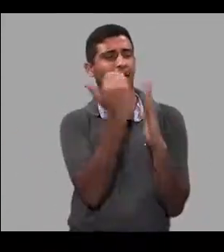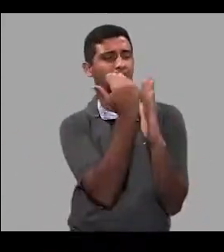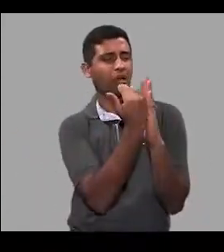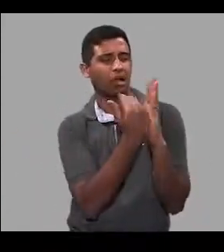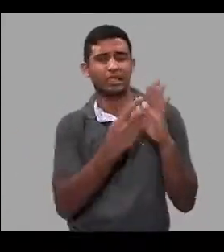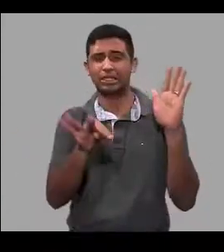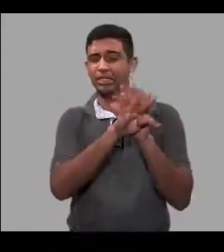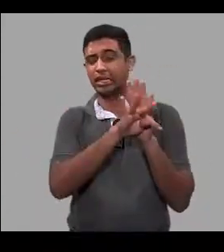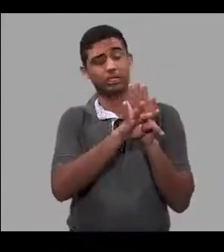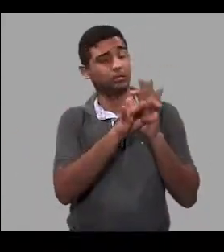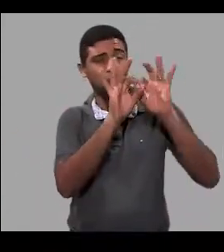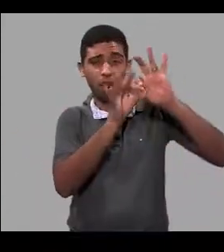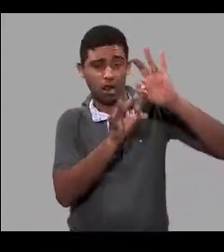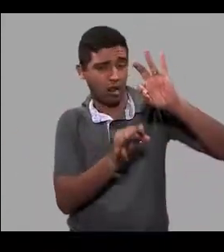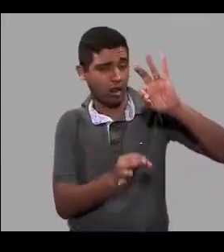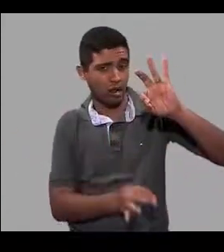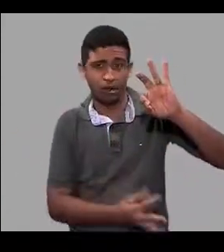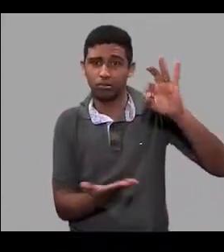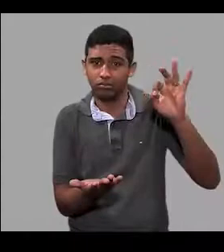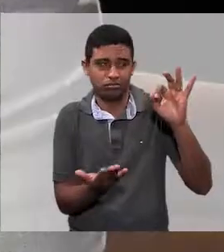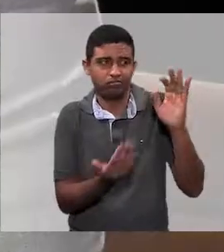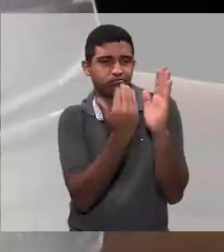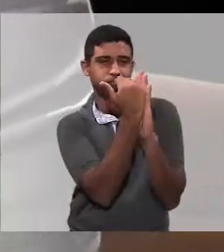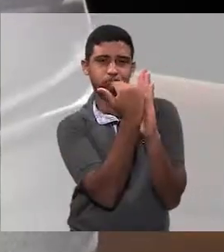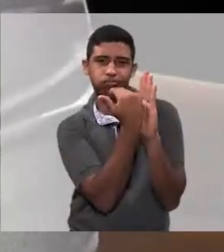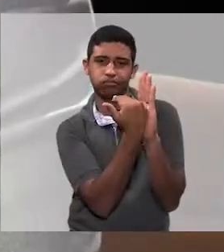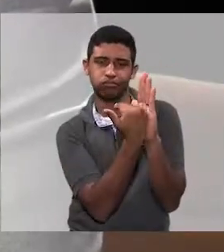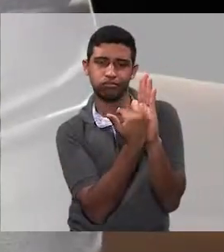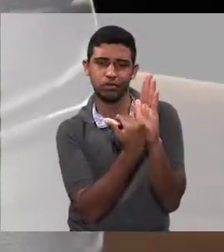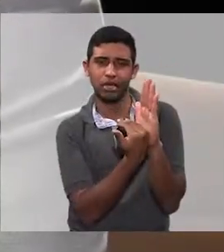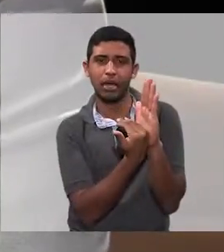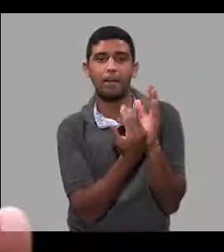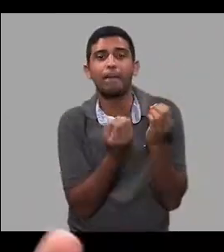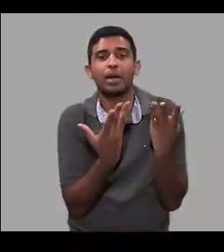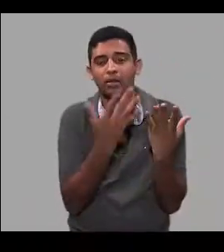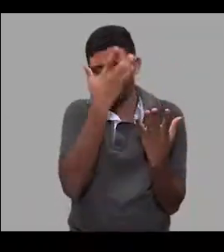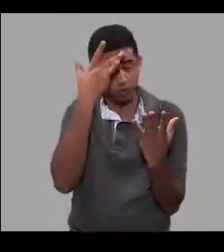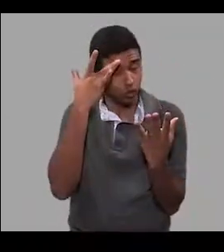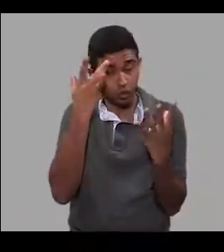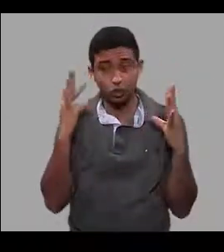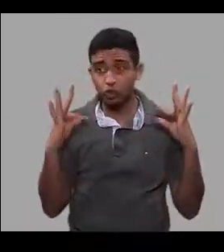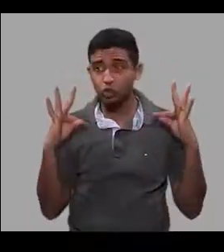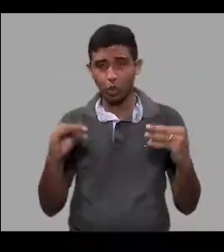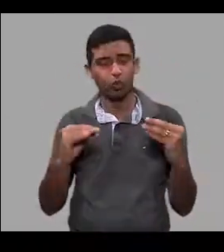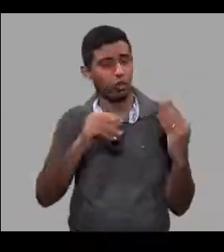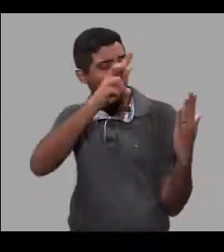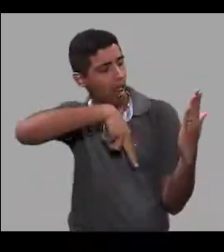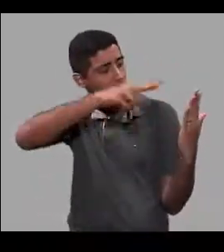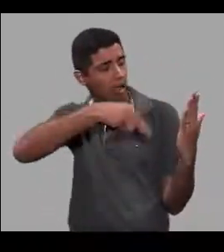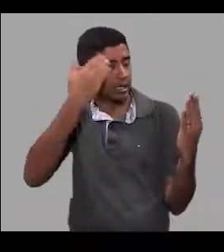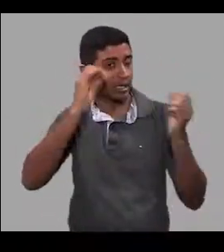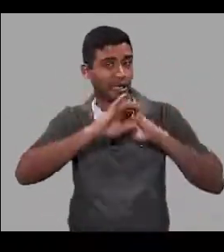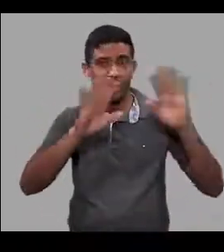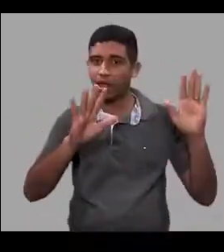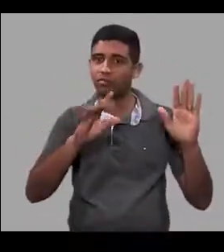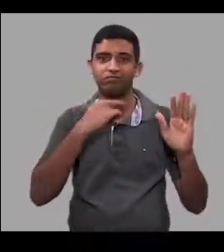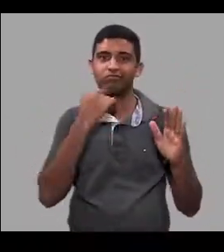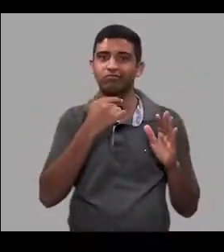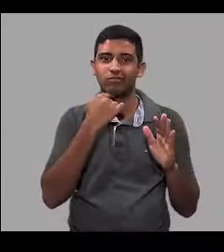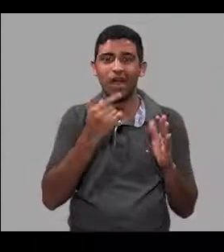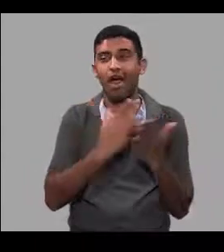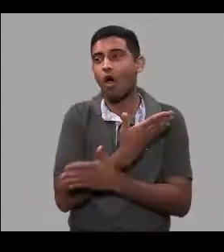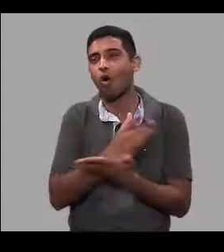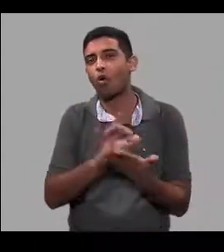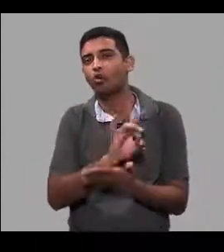muito técnico, muito hermético. Aliás, eu acho que é feito para isso, para que poucos se apropriem com clareza de como funciona